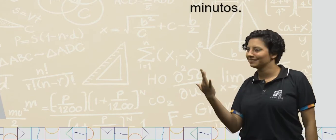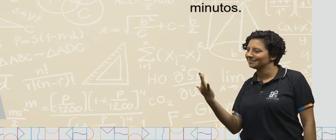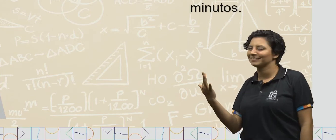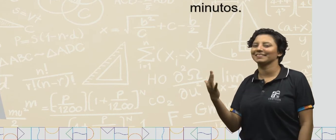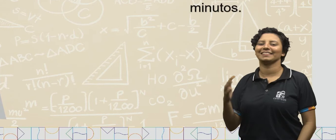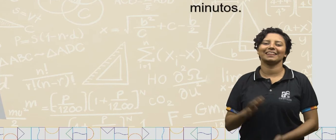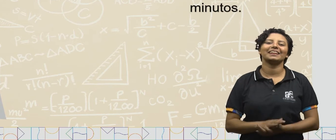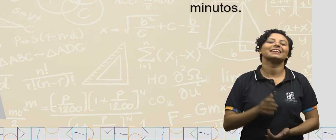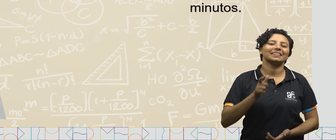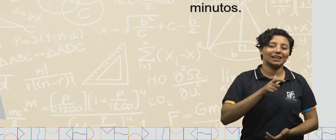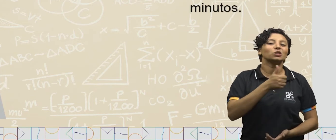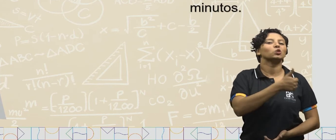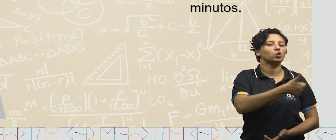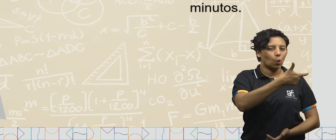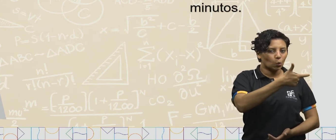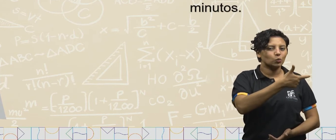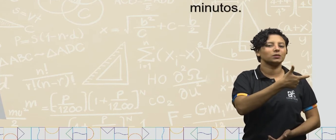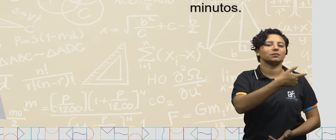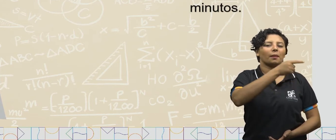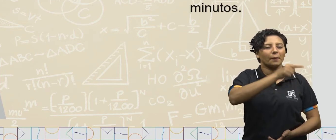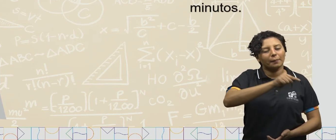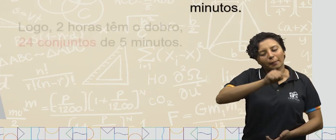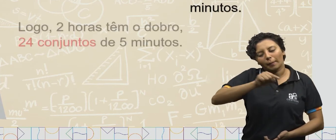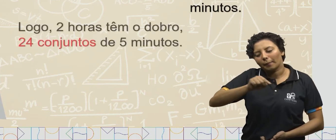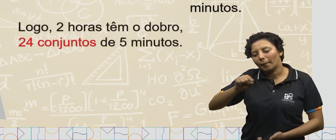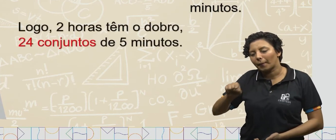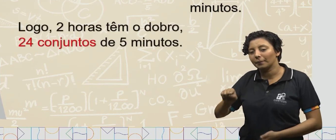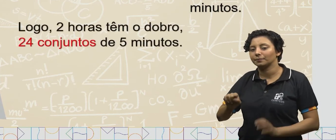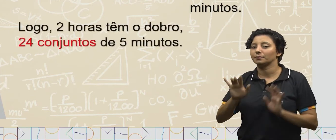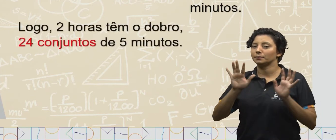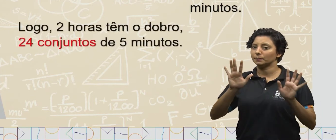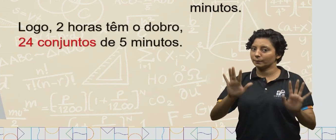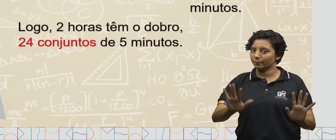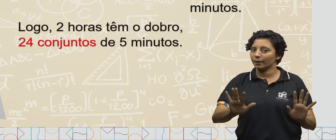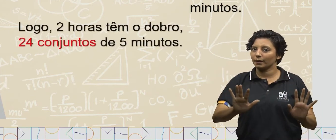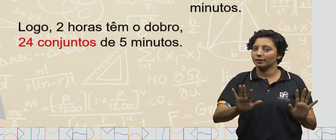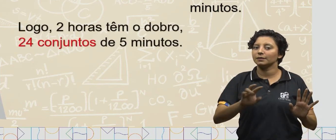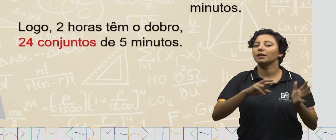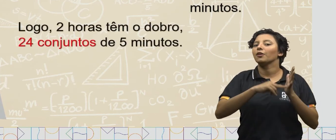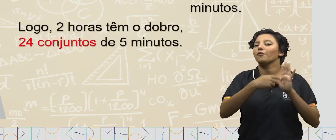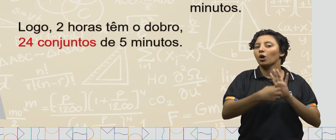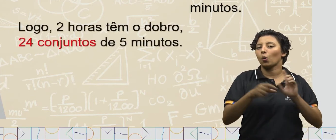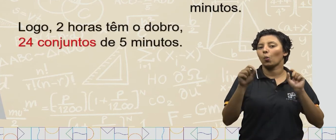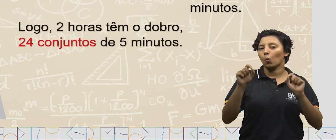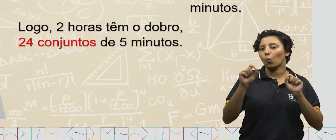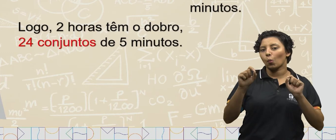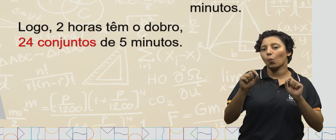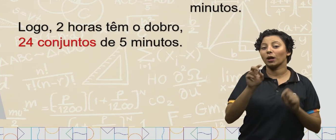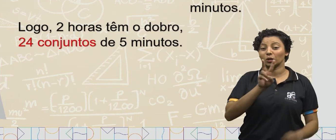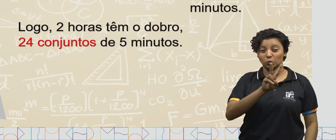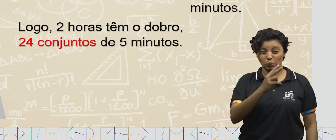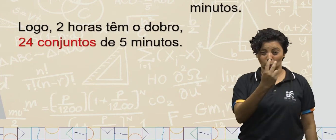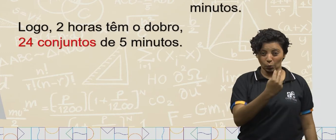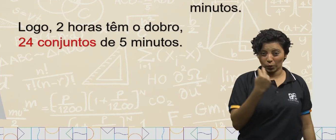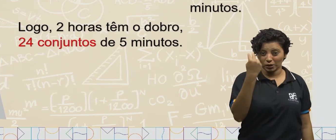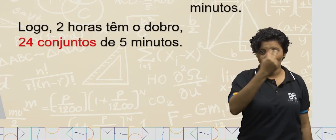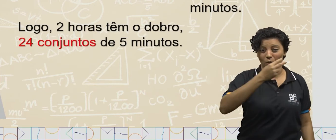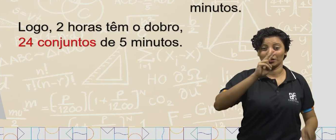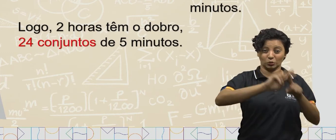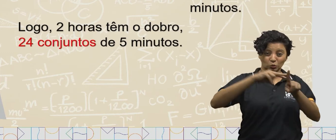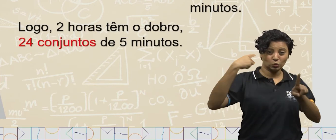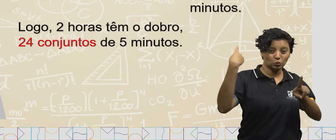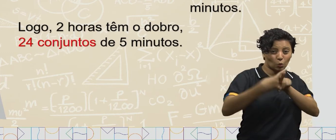temos 12 conjuntos de 5 minutos. Logo, 2 horas tem o